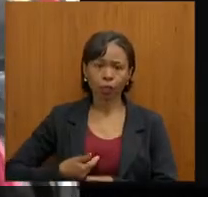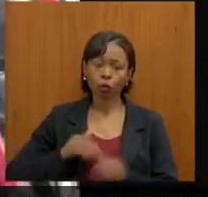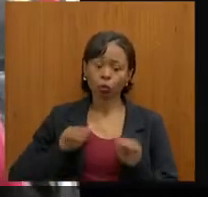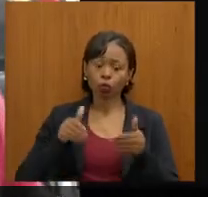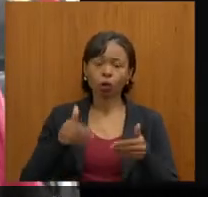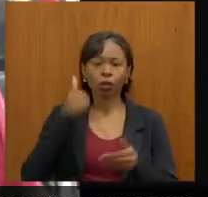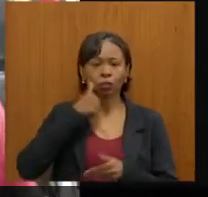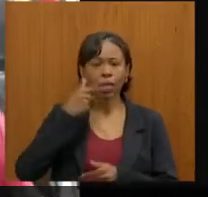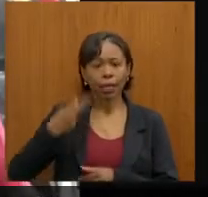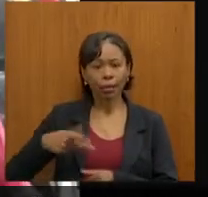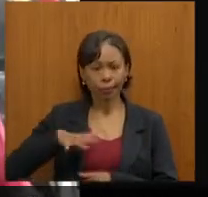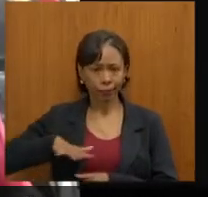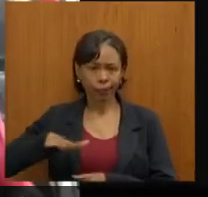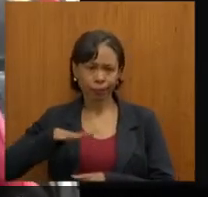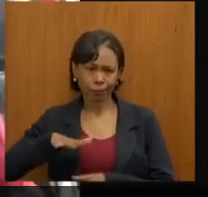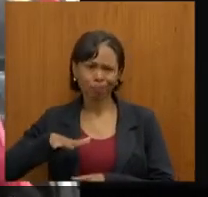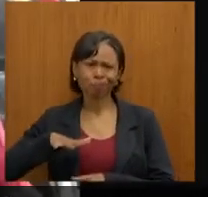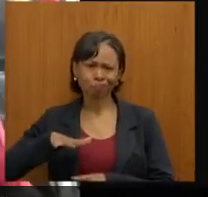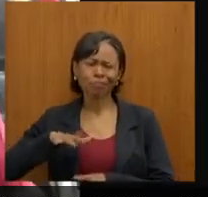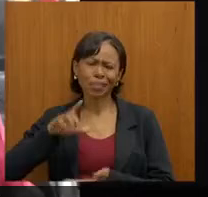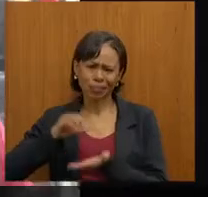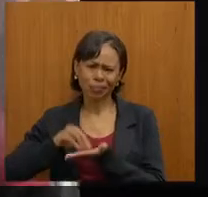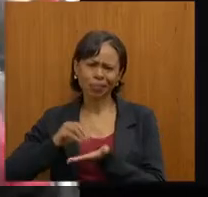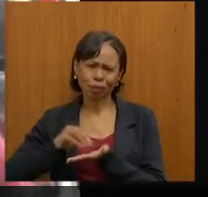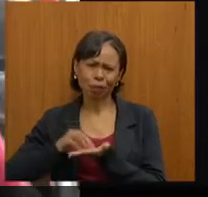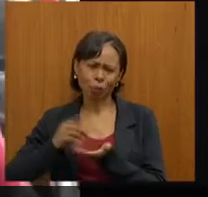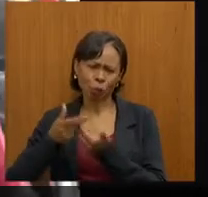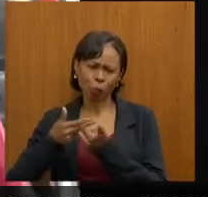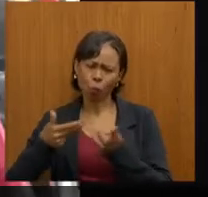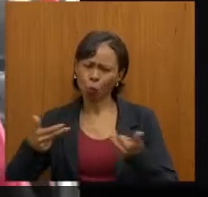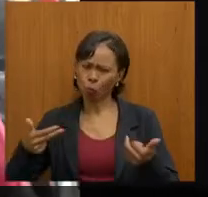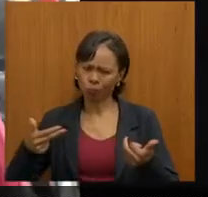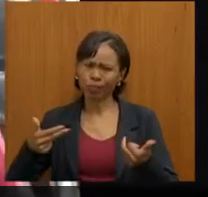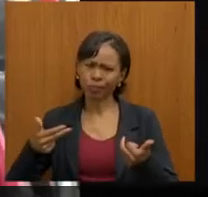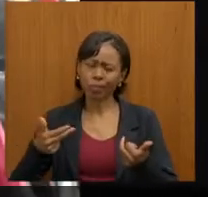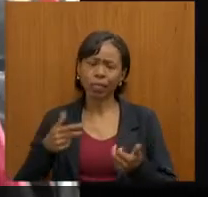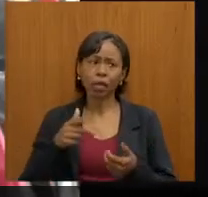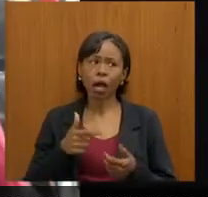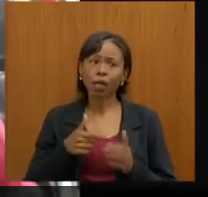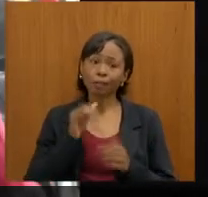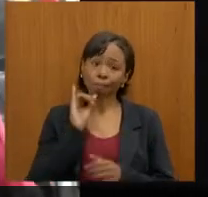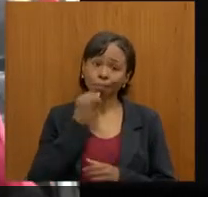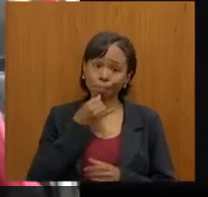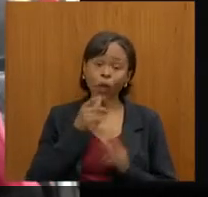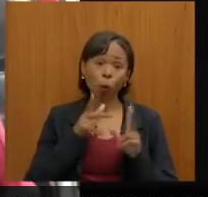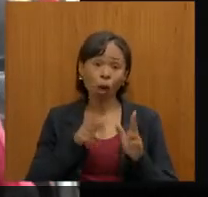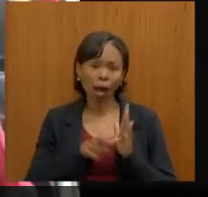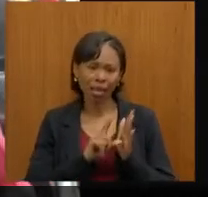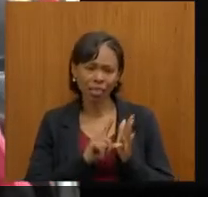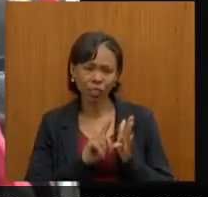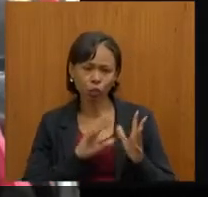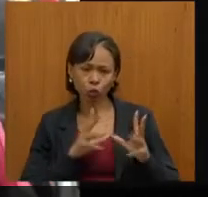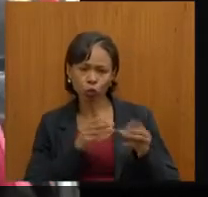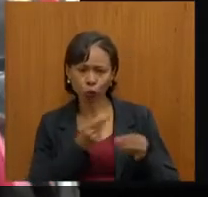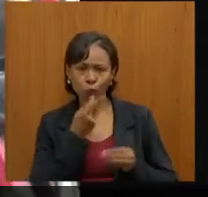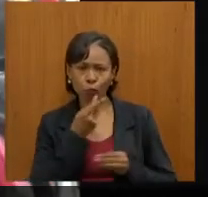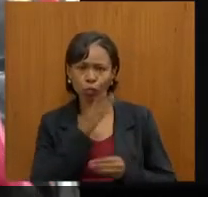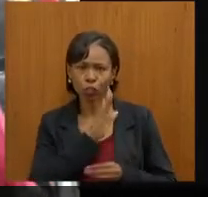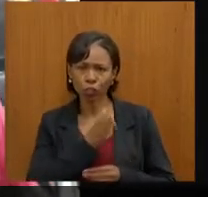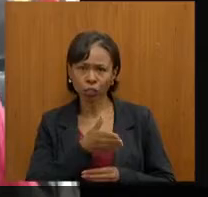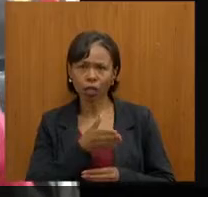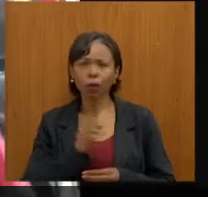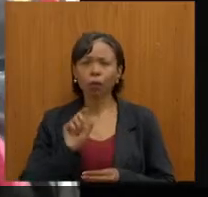o carinho Infelizmente como todas as participantes falaram é a violência ainda